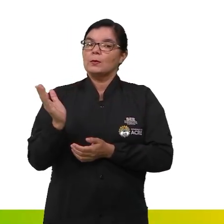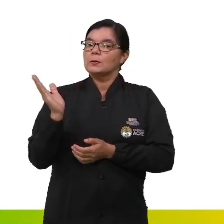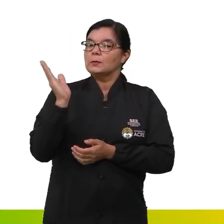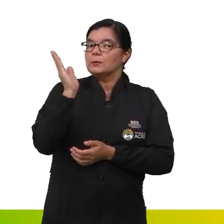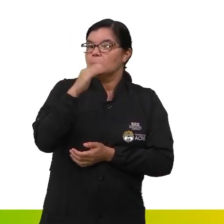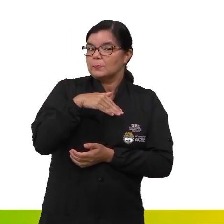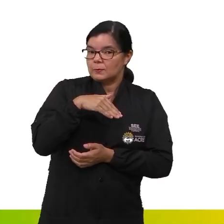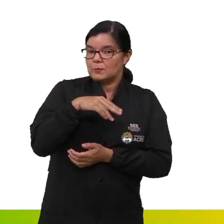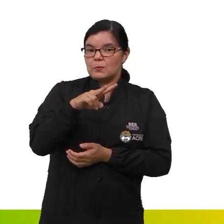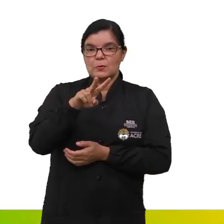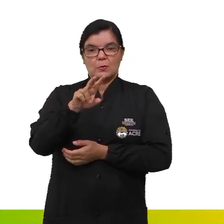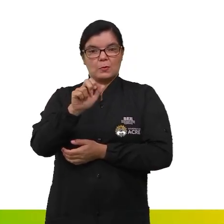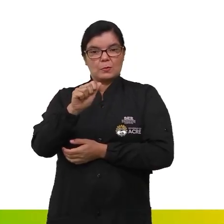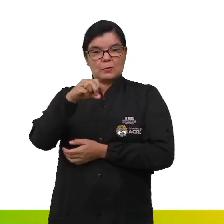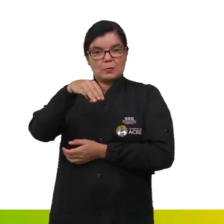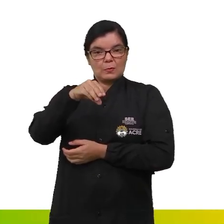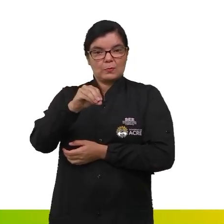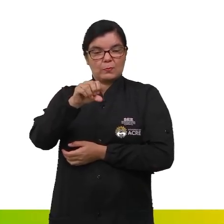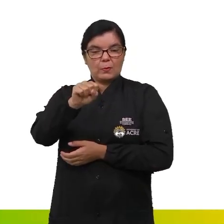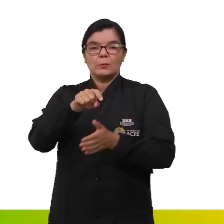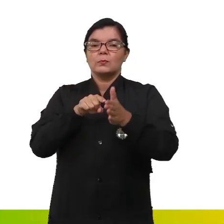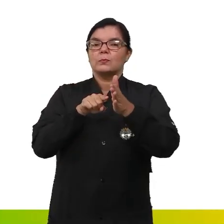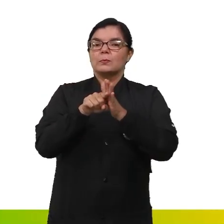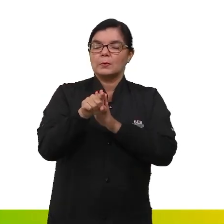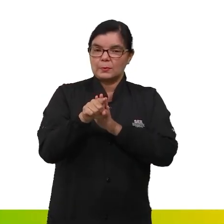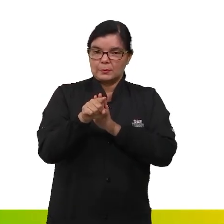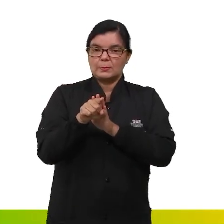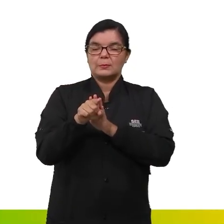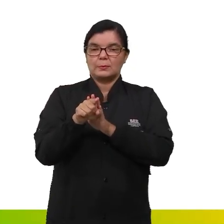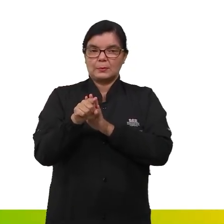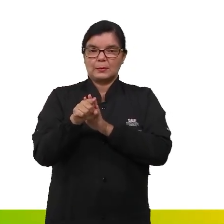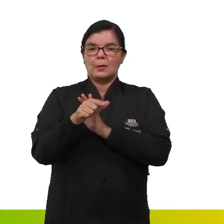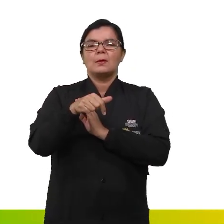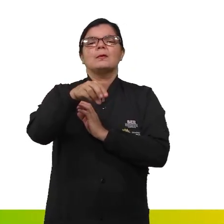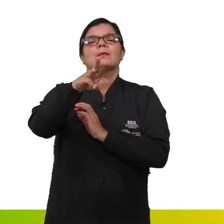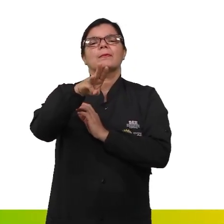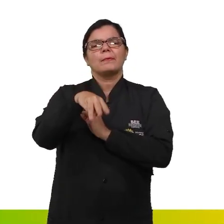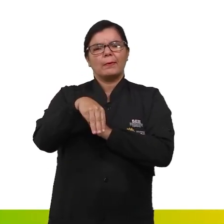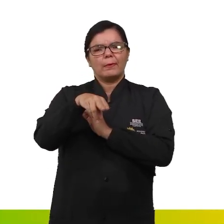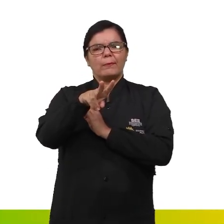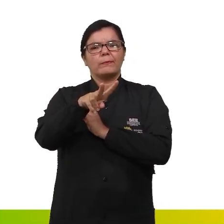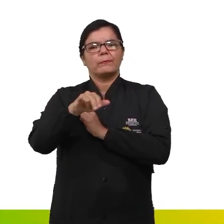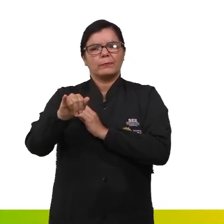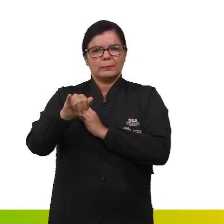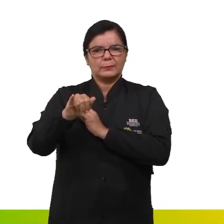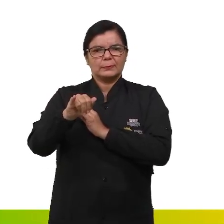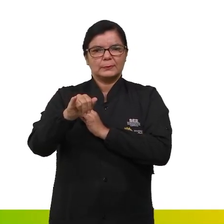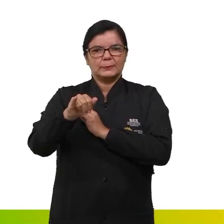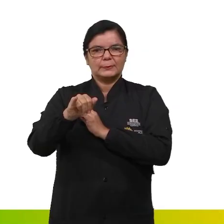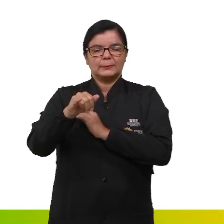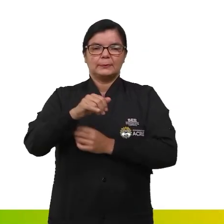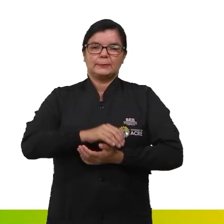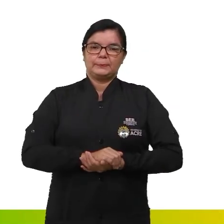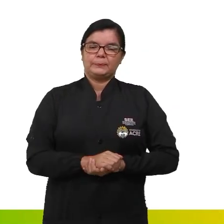vamos aqui, eu faço a seguinte pergunta: quem vai?